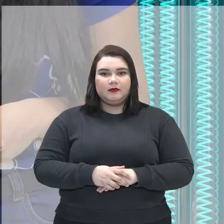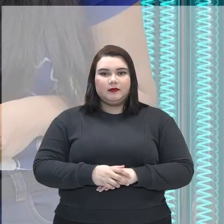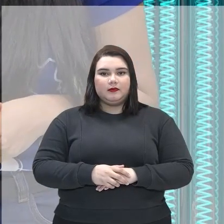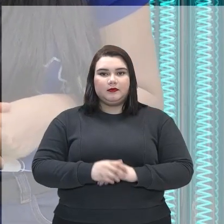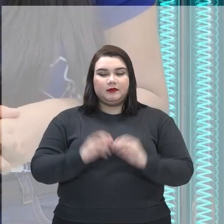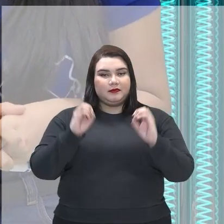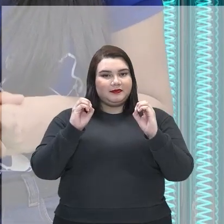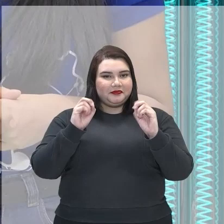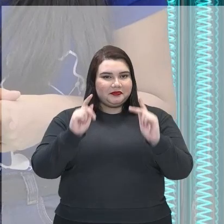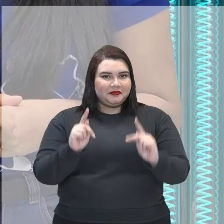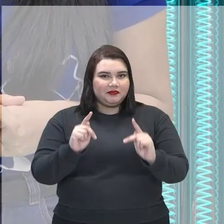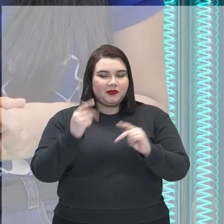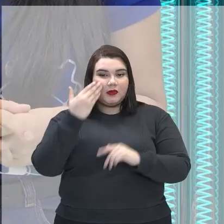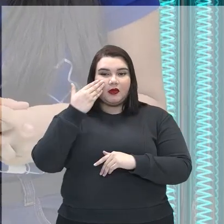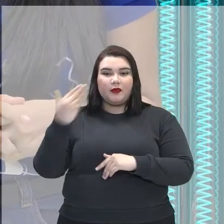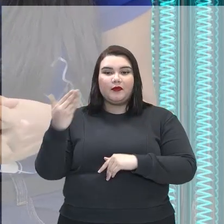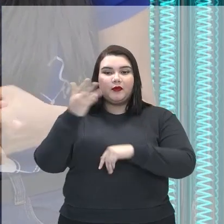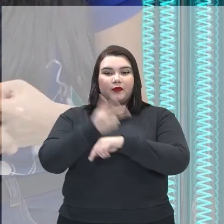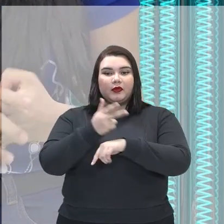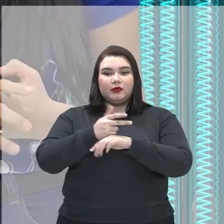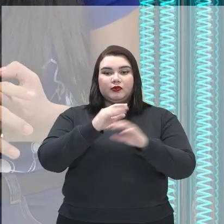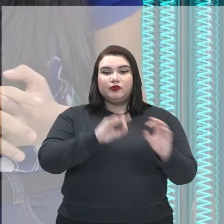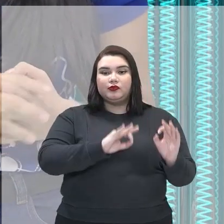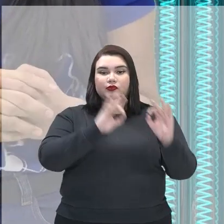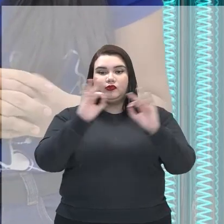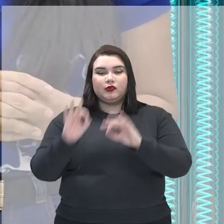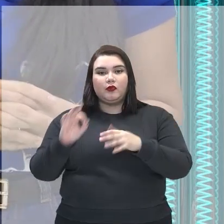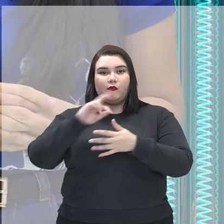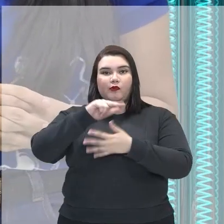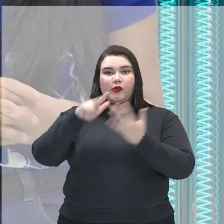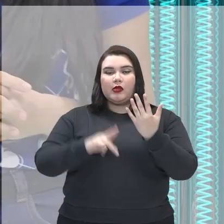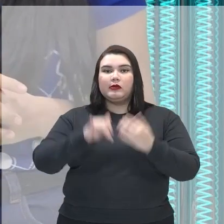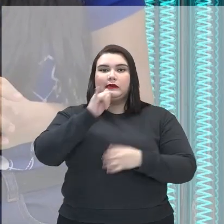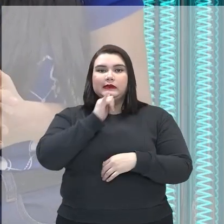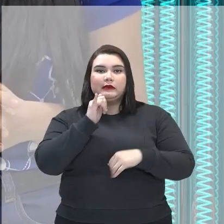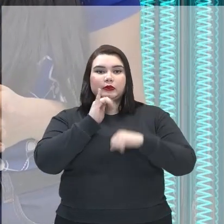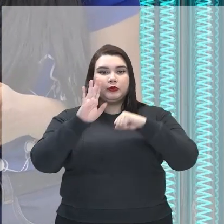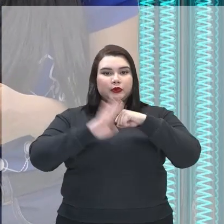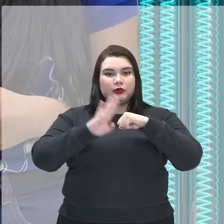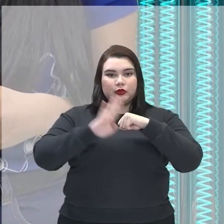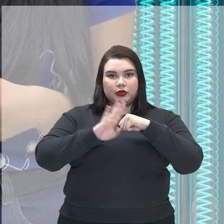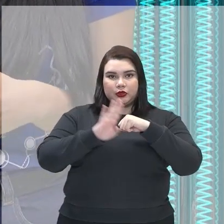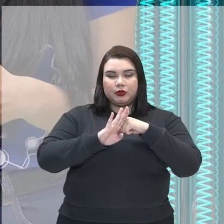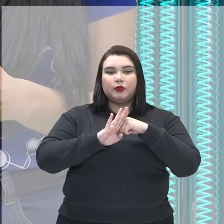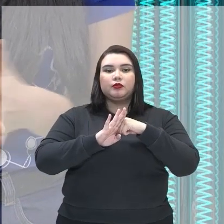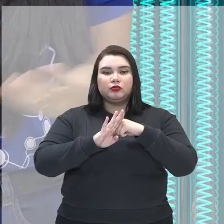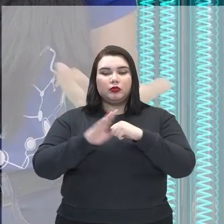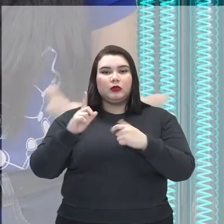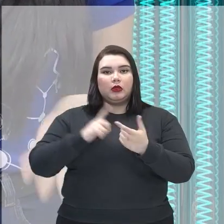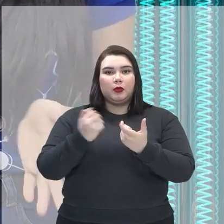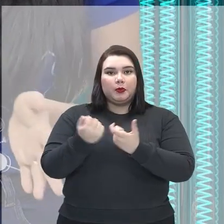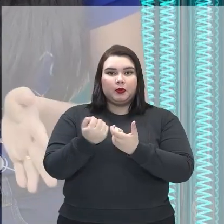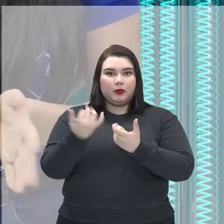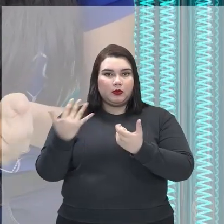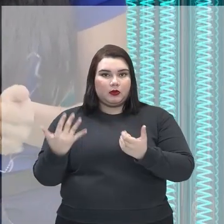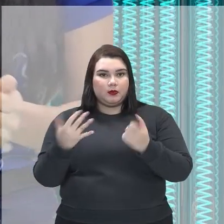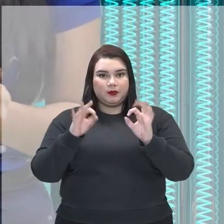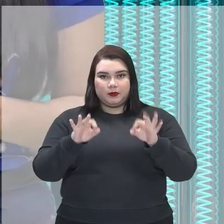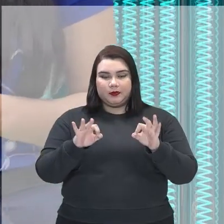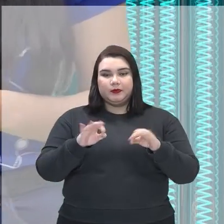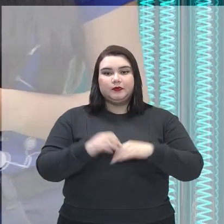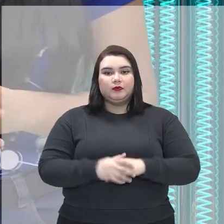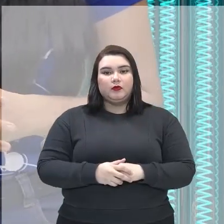Ok, então nós vimos aí exemplos de substantivos contáveis no plural e vimos também,